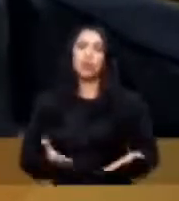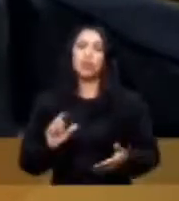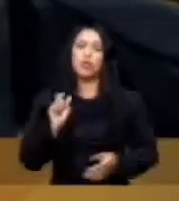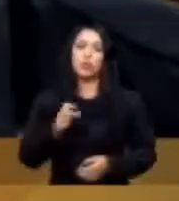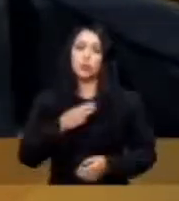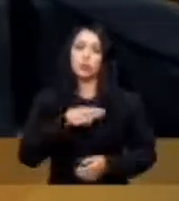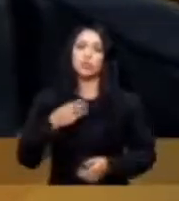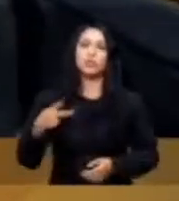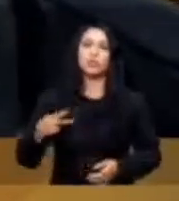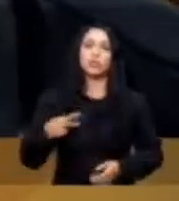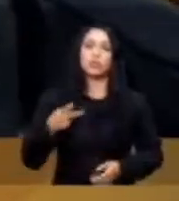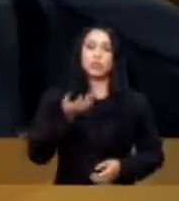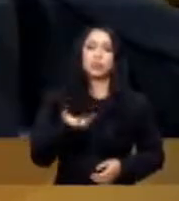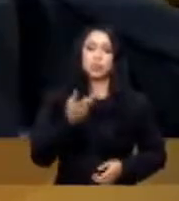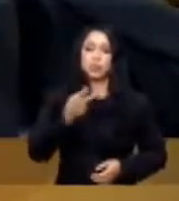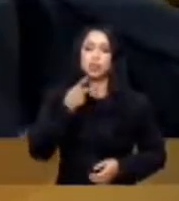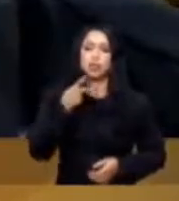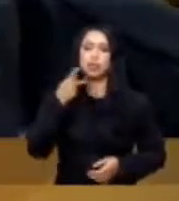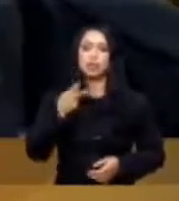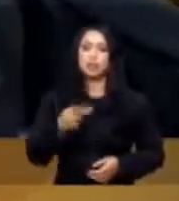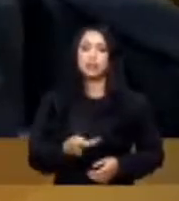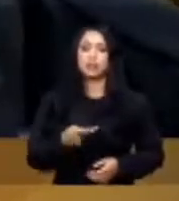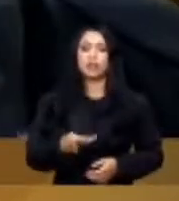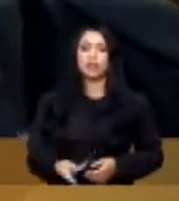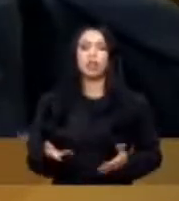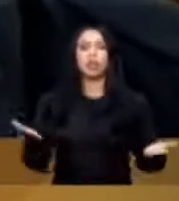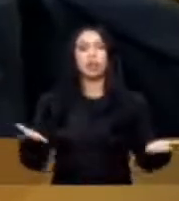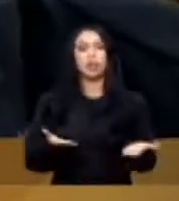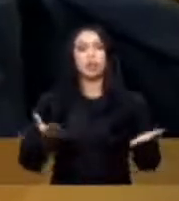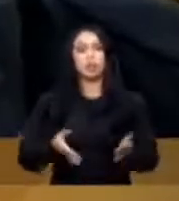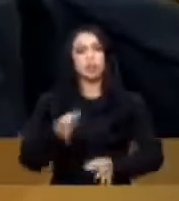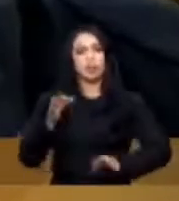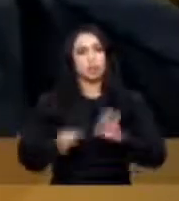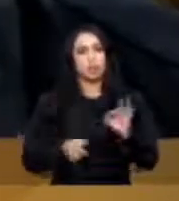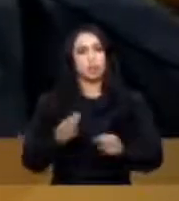que o Ministério Público gostaria de exaltar na abertura desse julgamento. Muito obrigado.